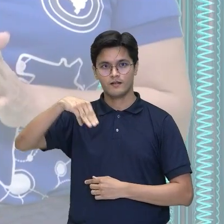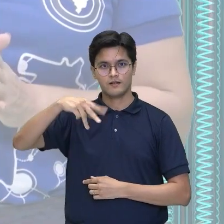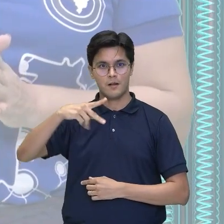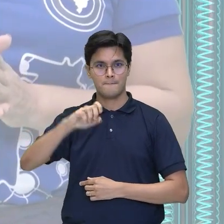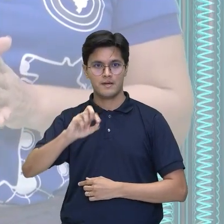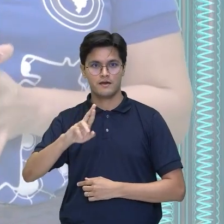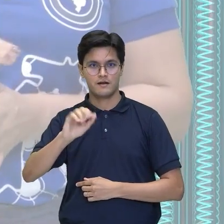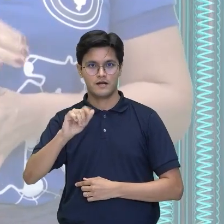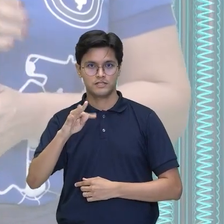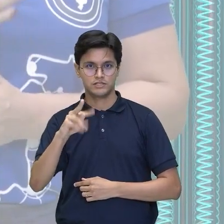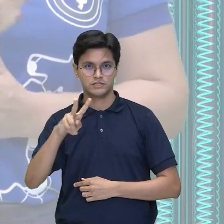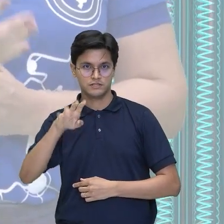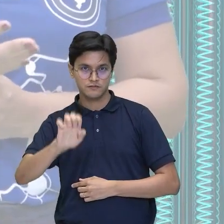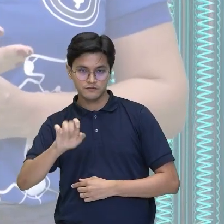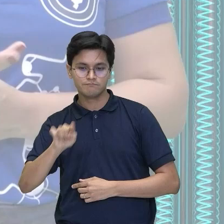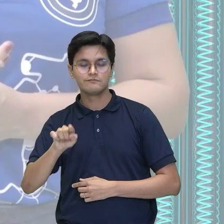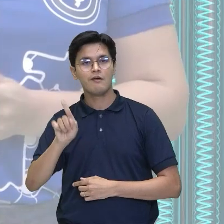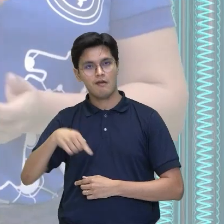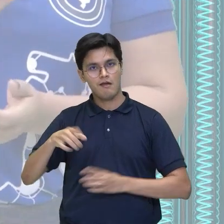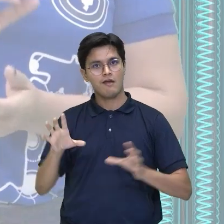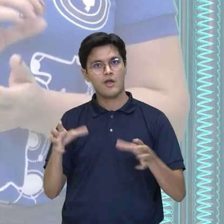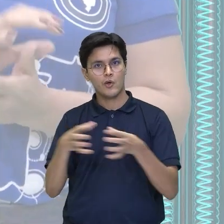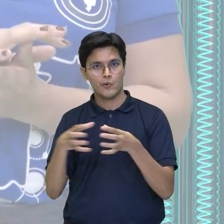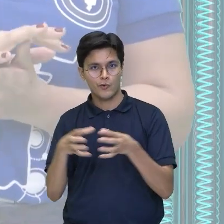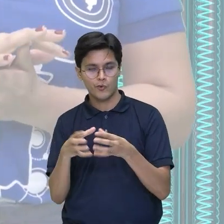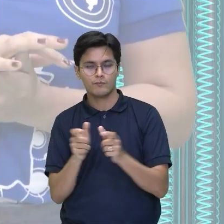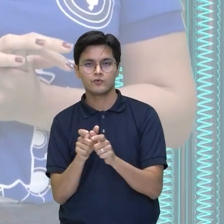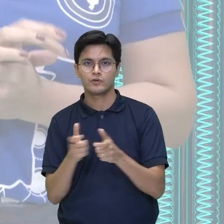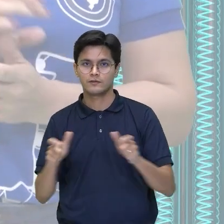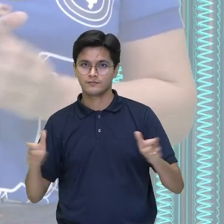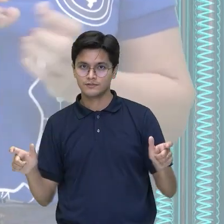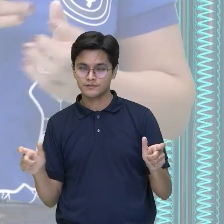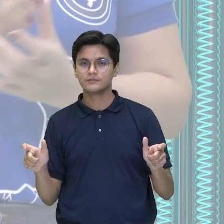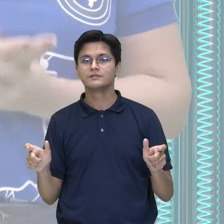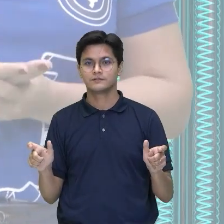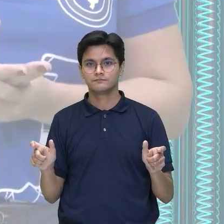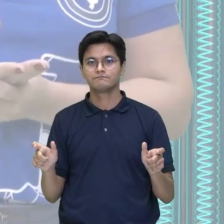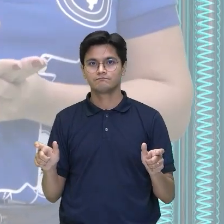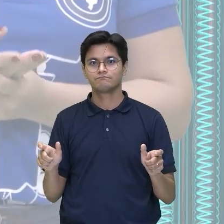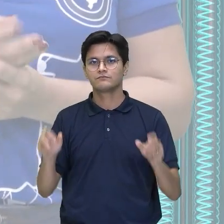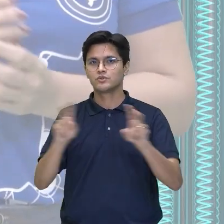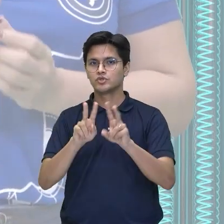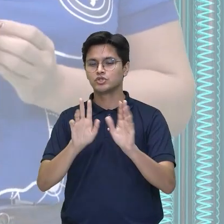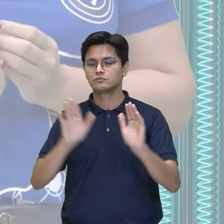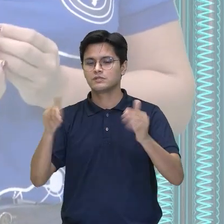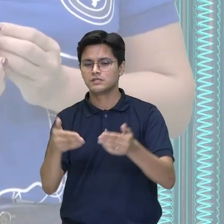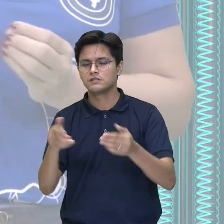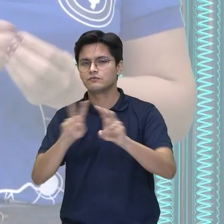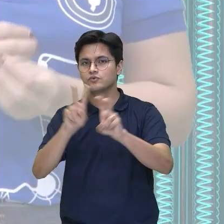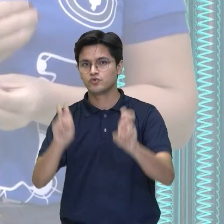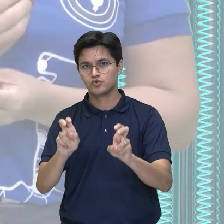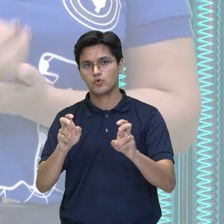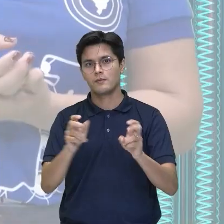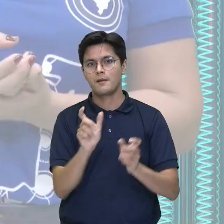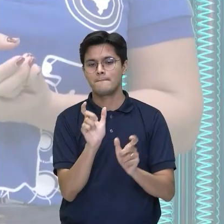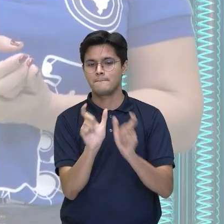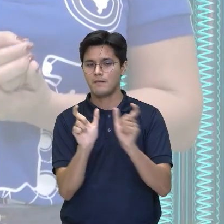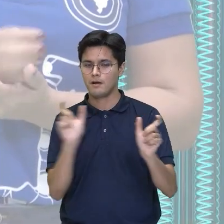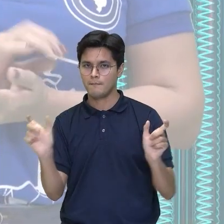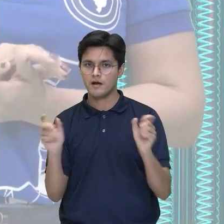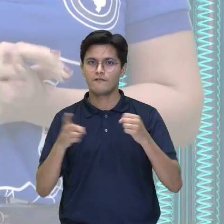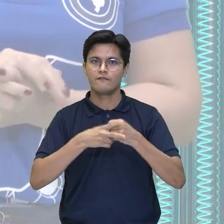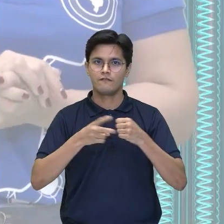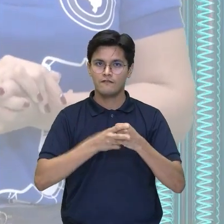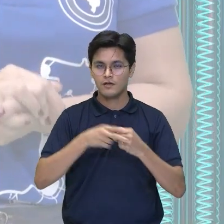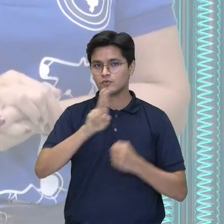uma classe, né, gramatical, onde nós vamos falar sobre verbos, tá bom? Os verbos usados no